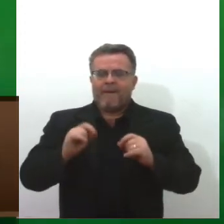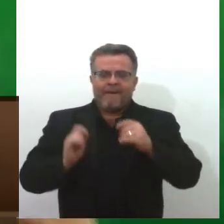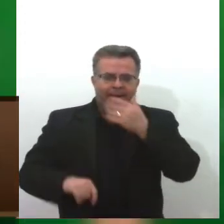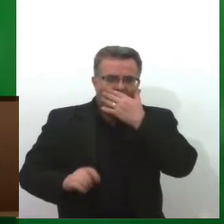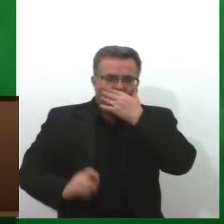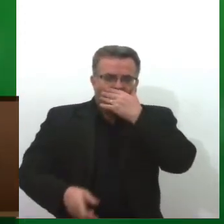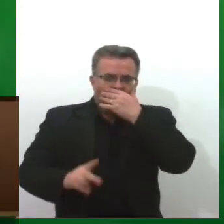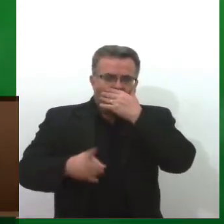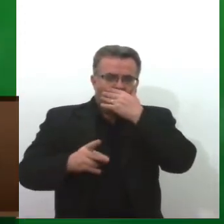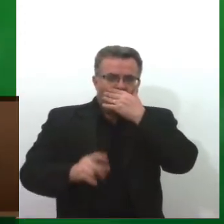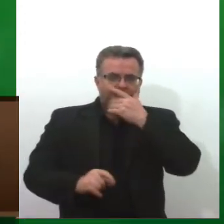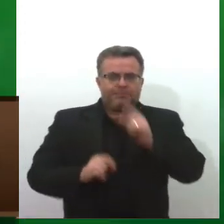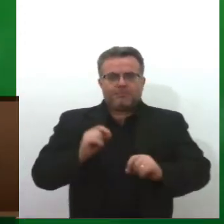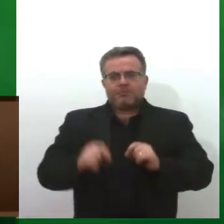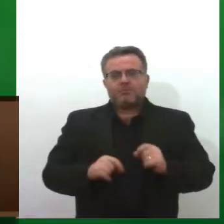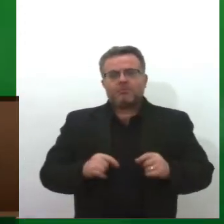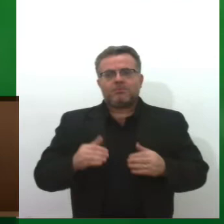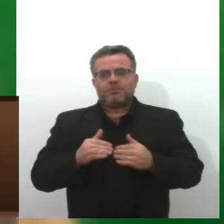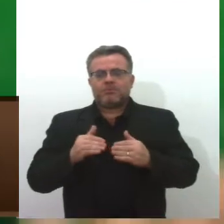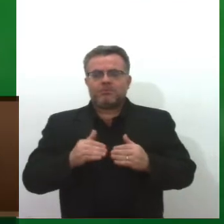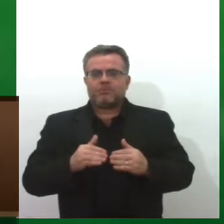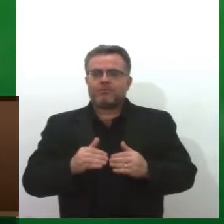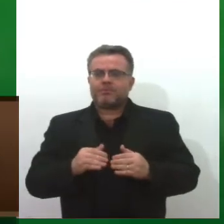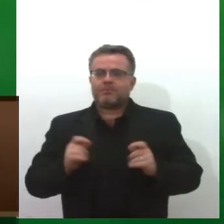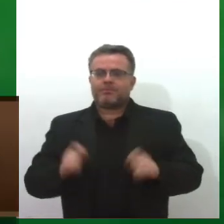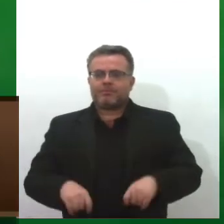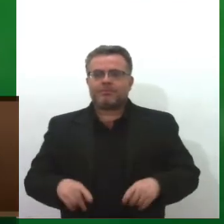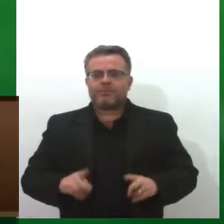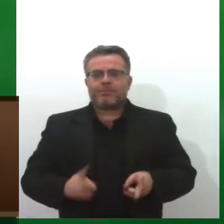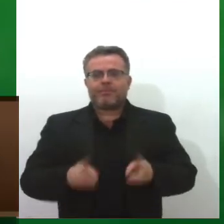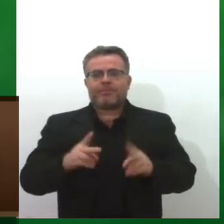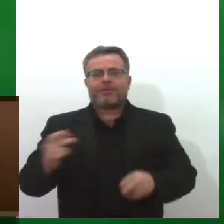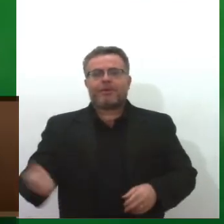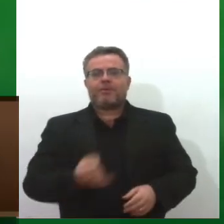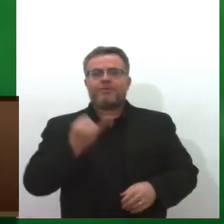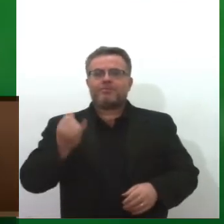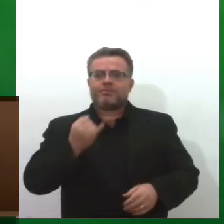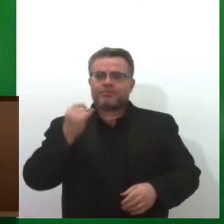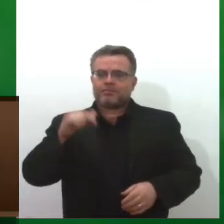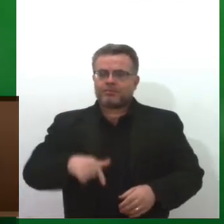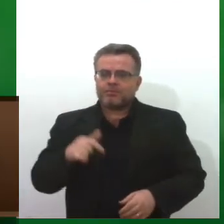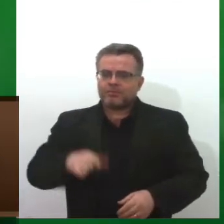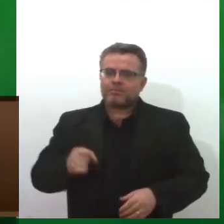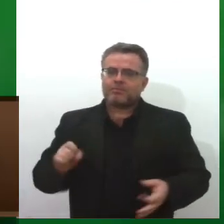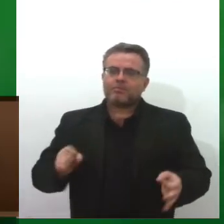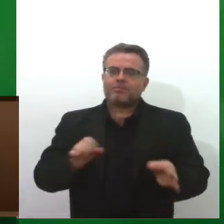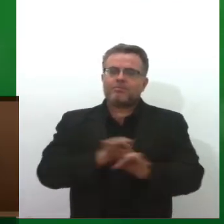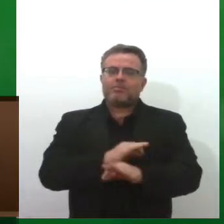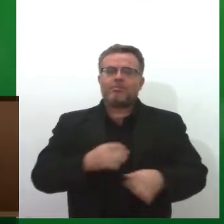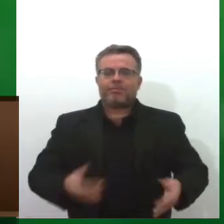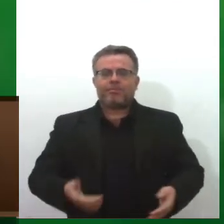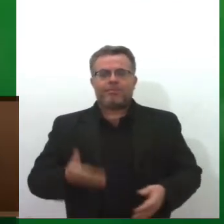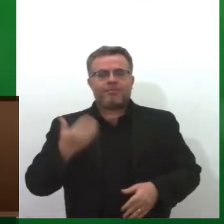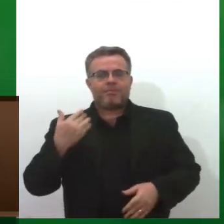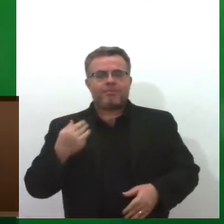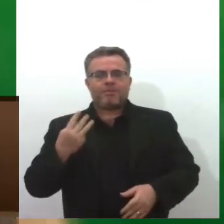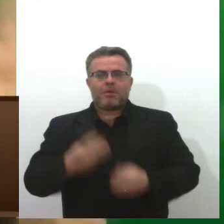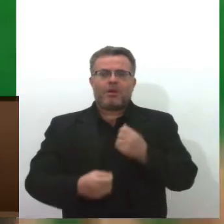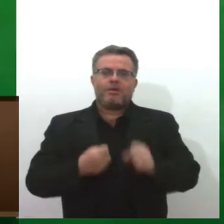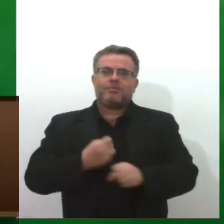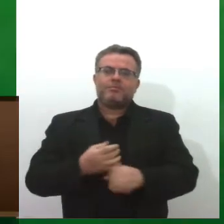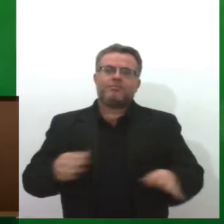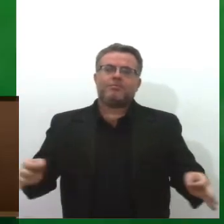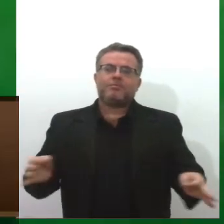seja gerador de emprego e renda, né, a importância do agro aqui em Sergipe, desde os últimos 3 anos, ela tem